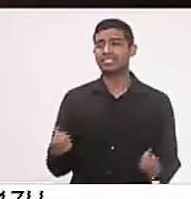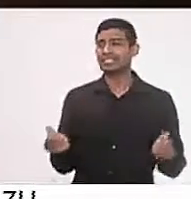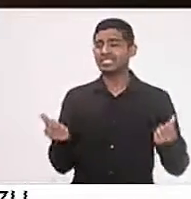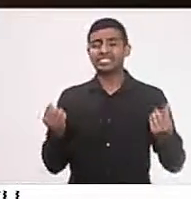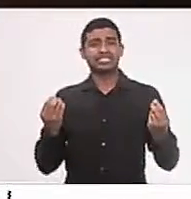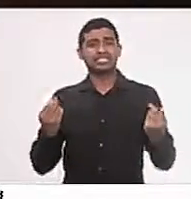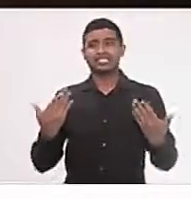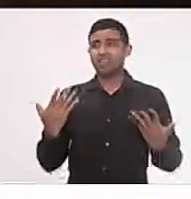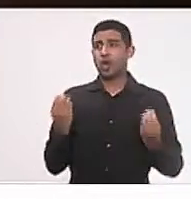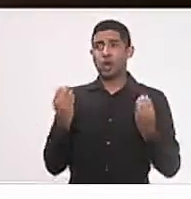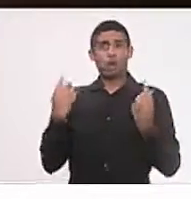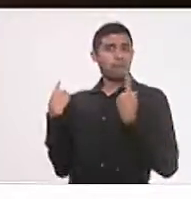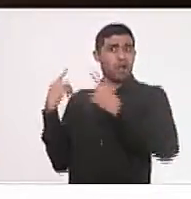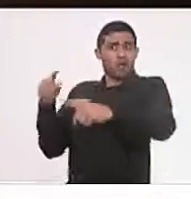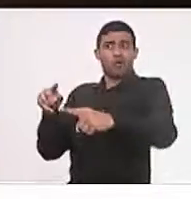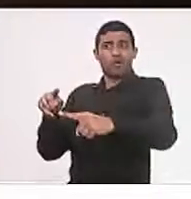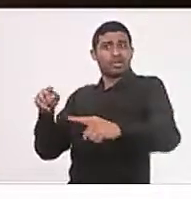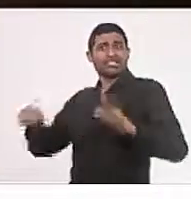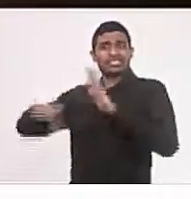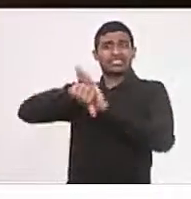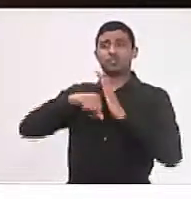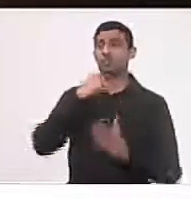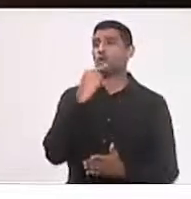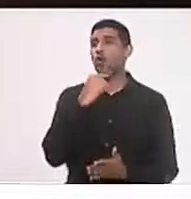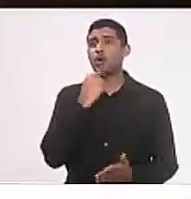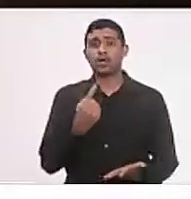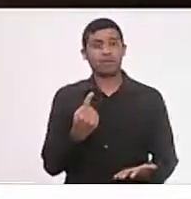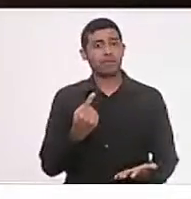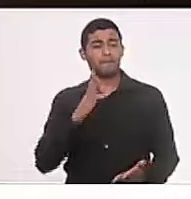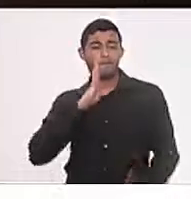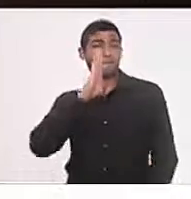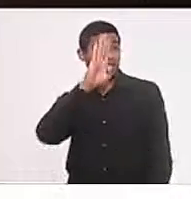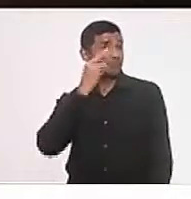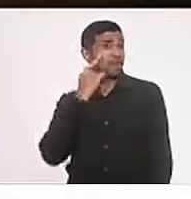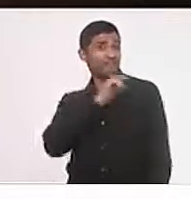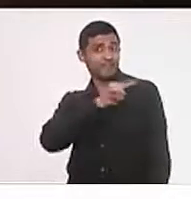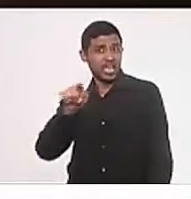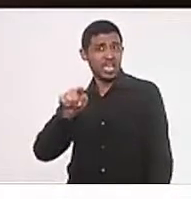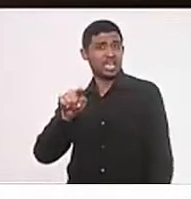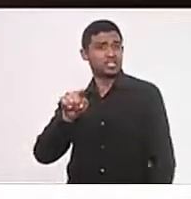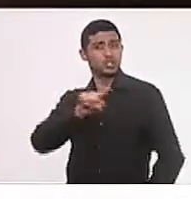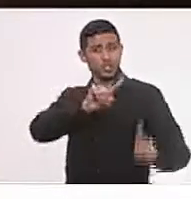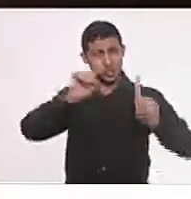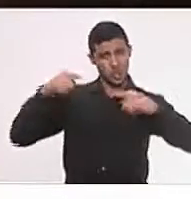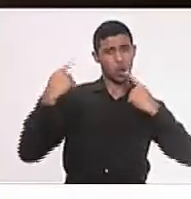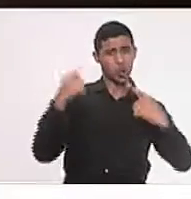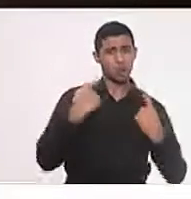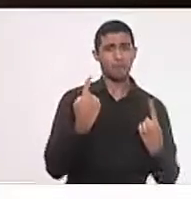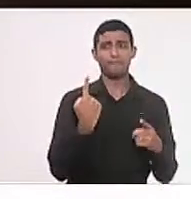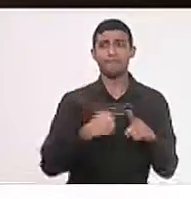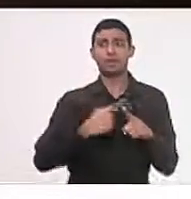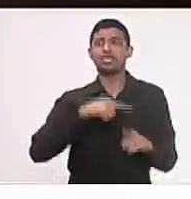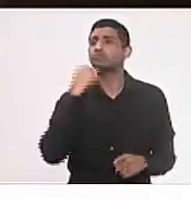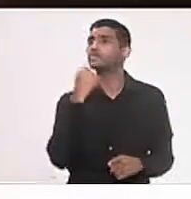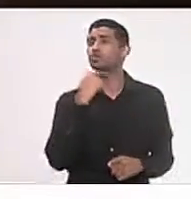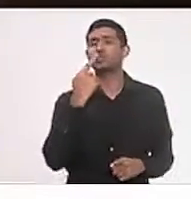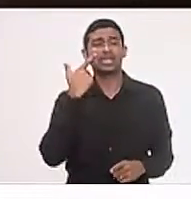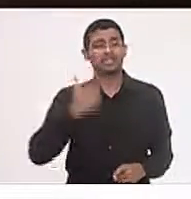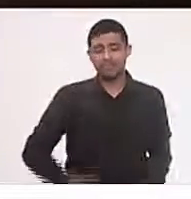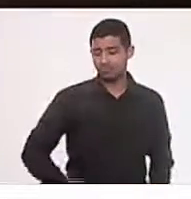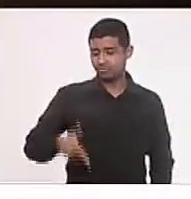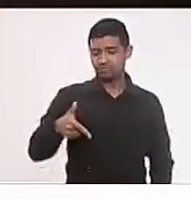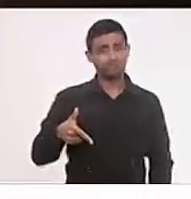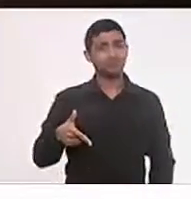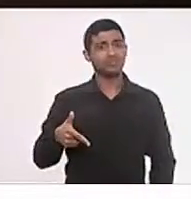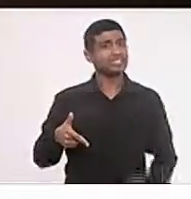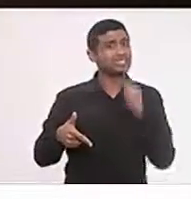impedido de combater a criminalidade, sobretudo aquela criminalidade de baixo potencial ofensivo, porque não consegue exercer o poder